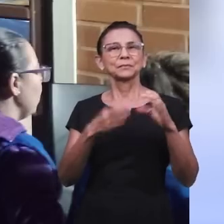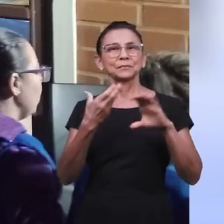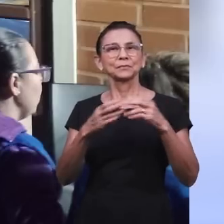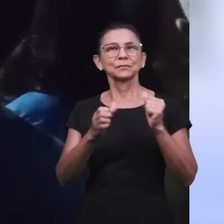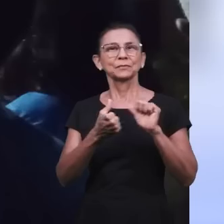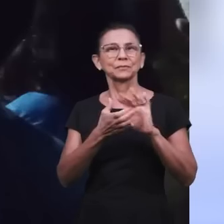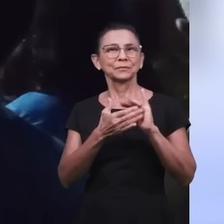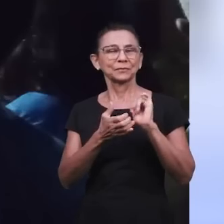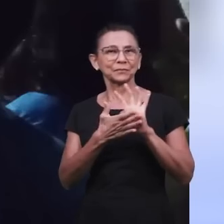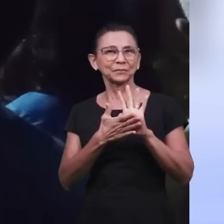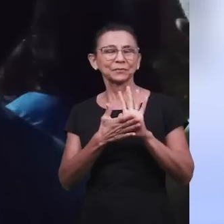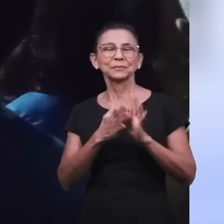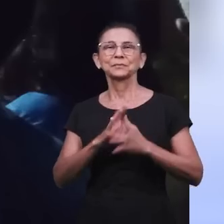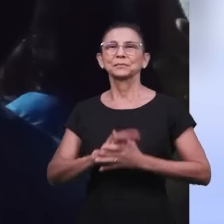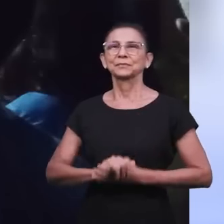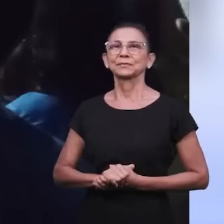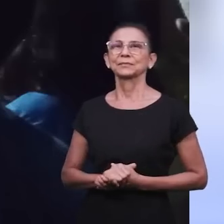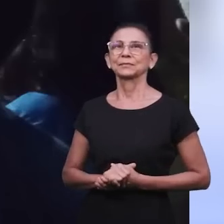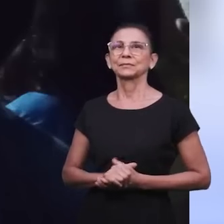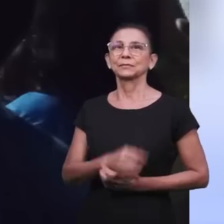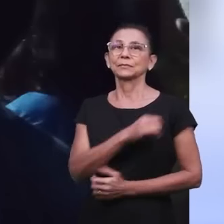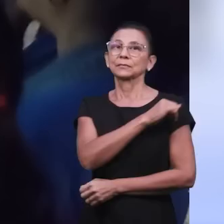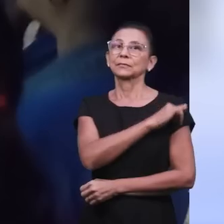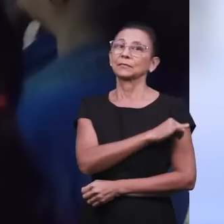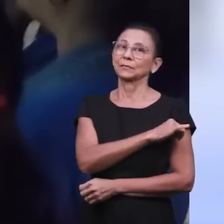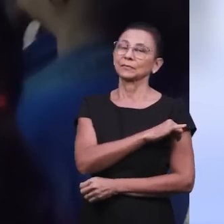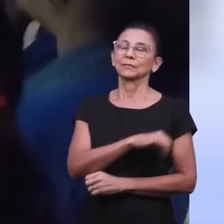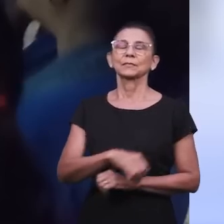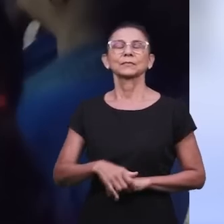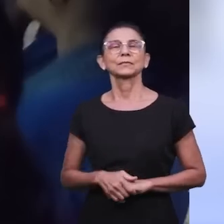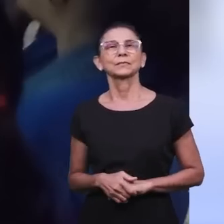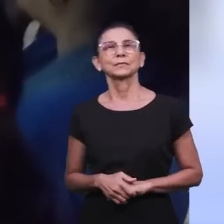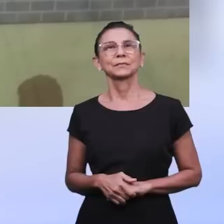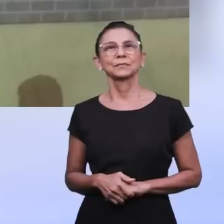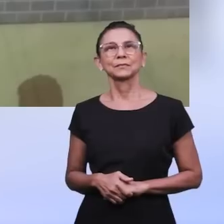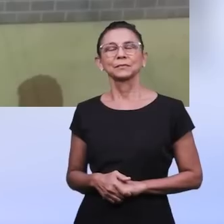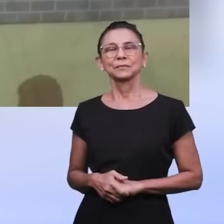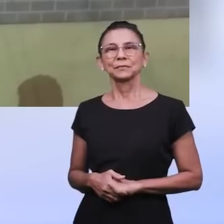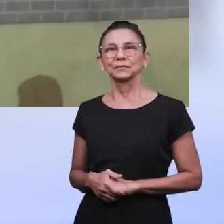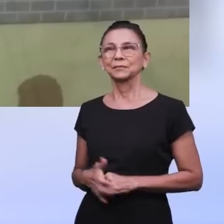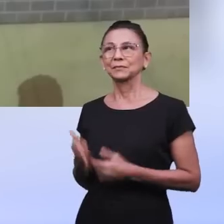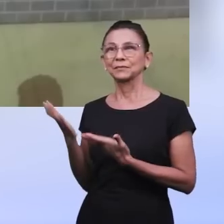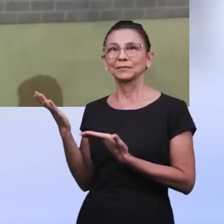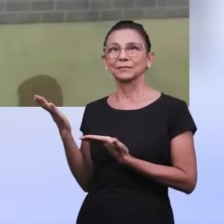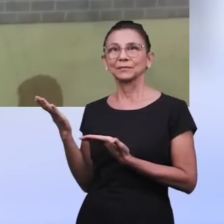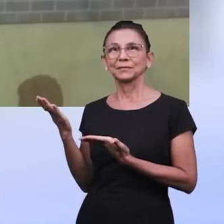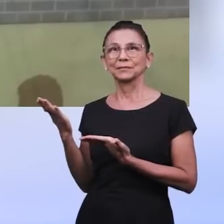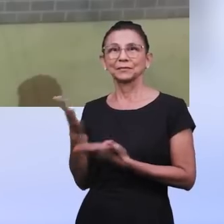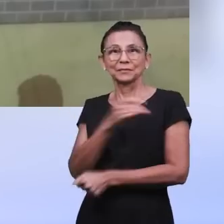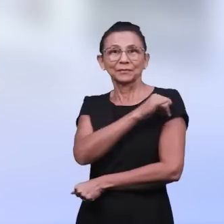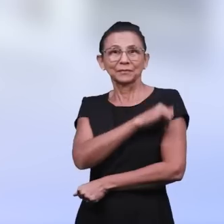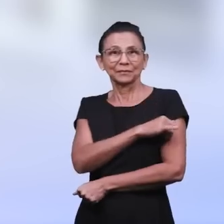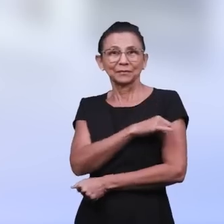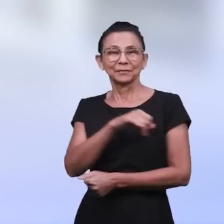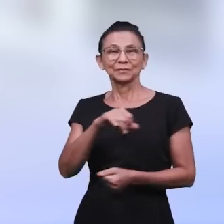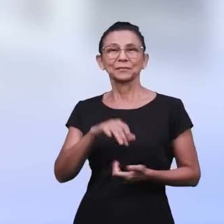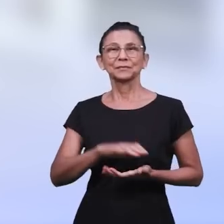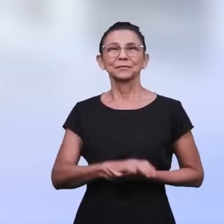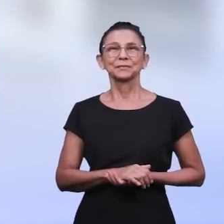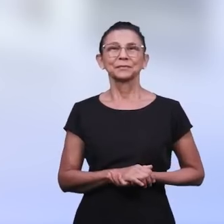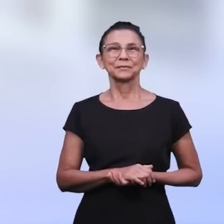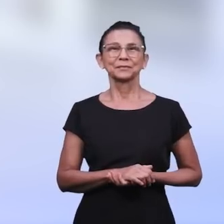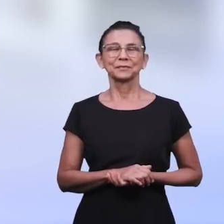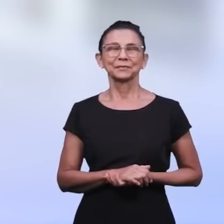Maranata Unimar, em Rio das Ostras, aí no Rio de Janeiro. Olha o Paulo de Mesquita aí no Rio de Janeiro, os irmãos fazendo